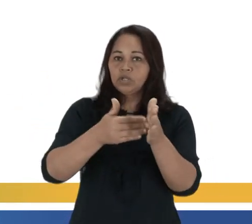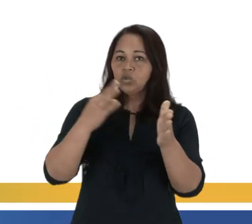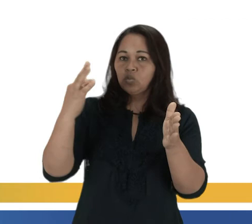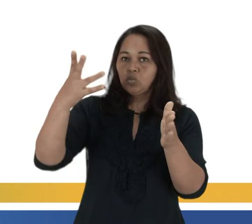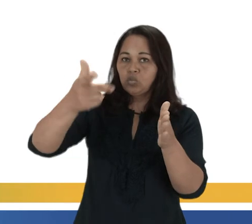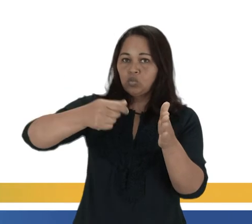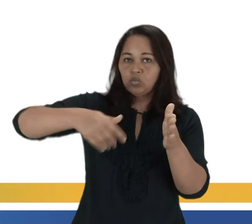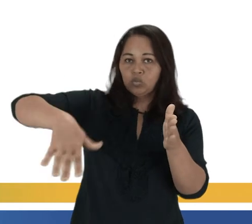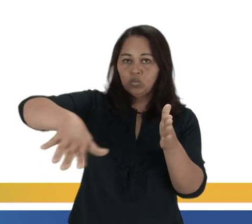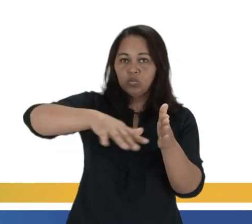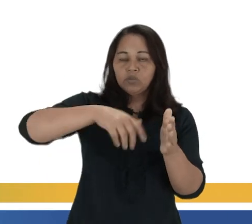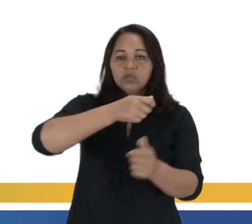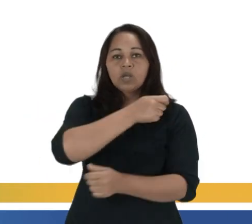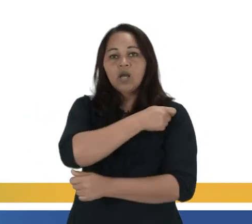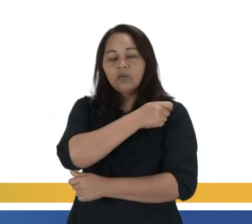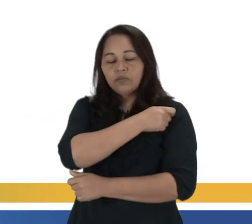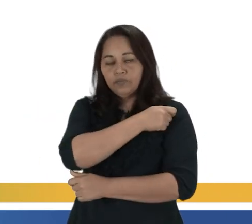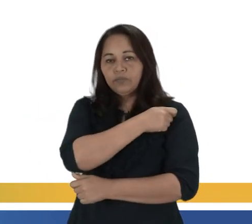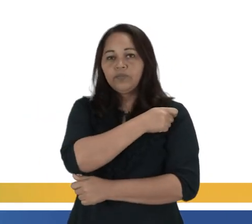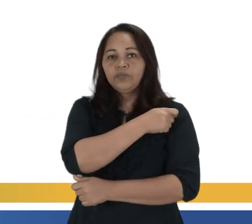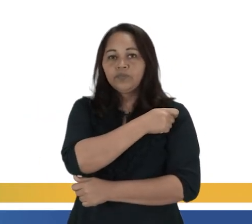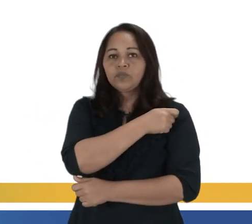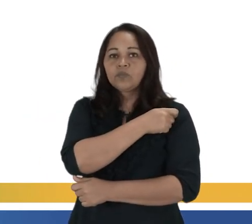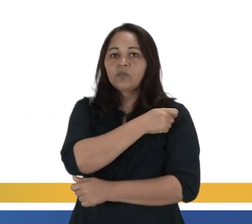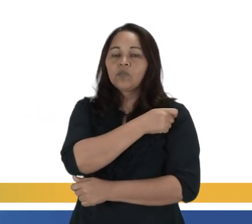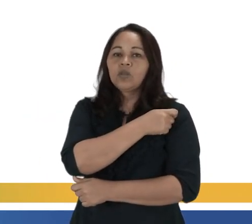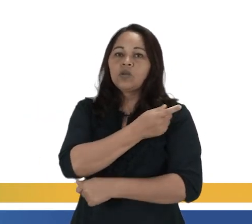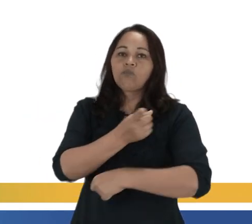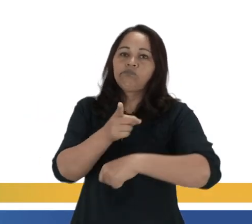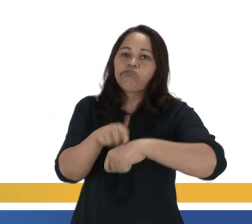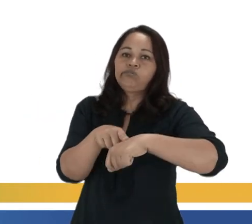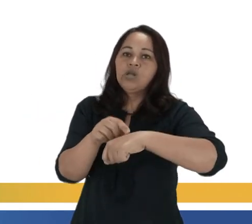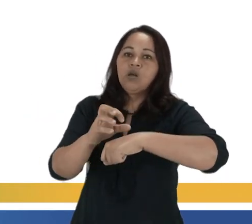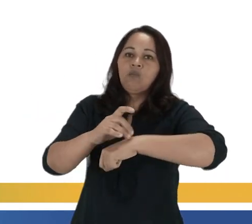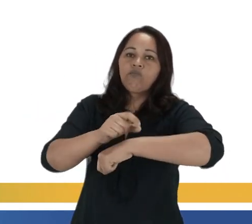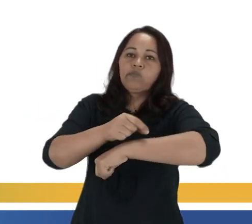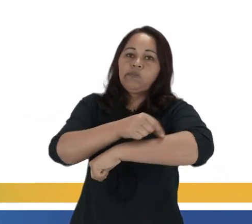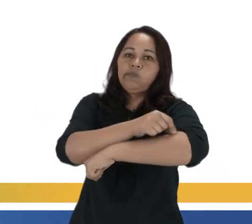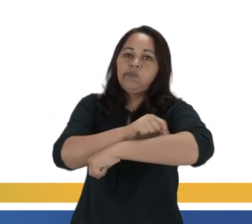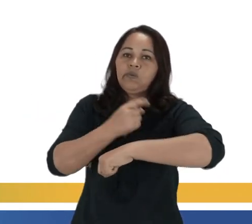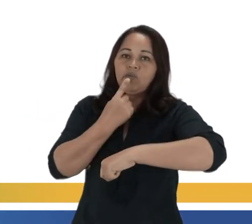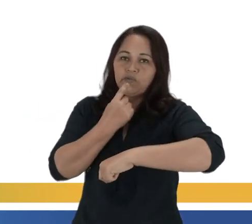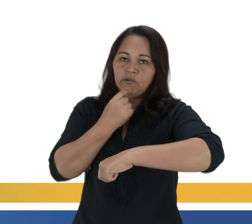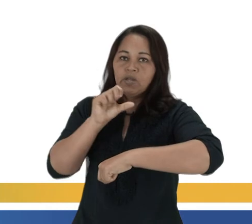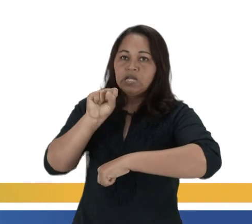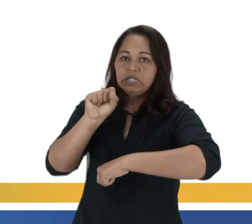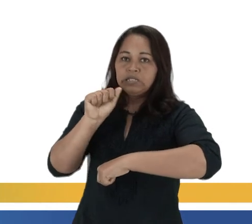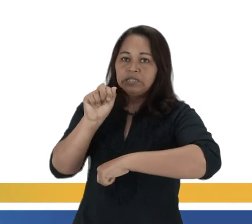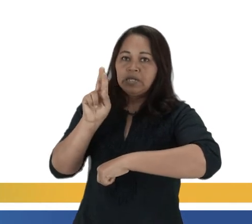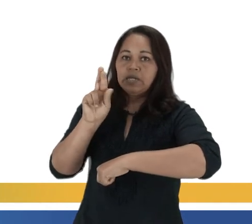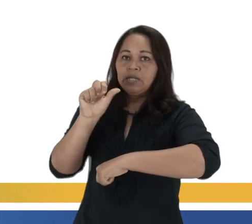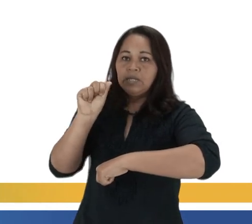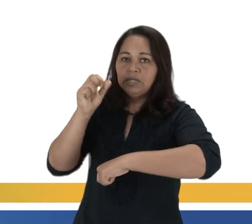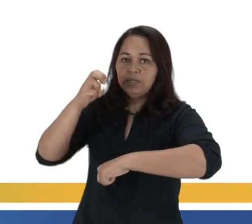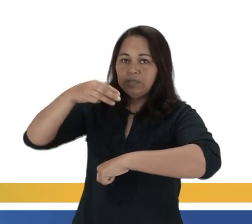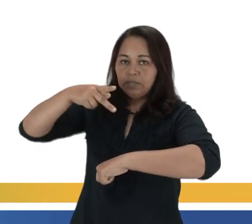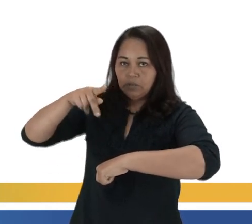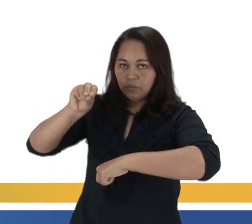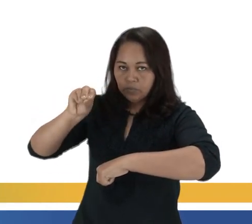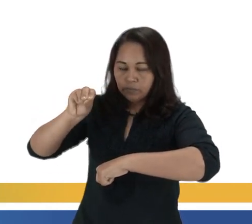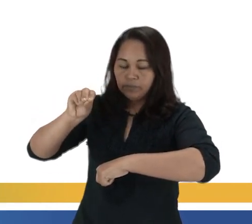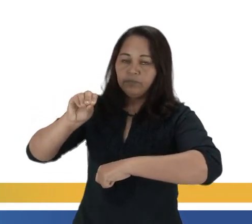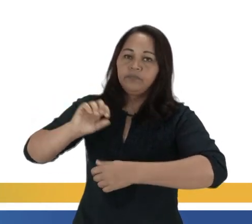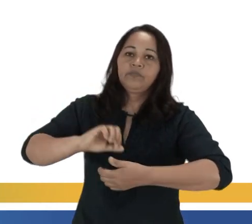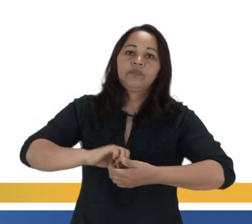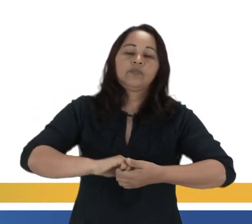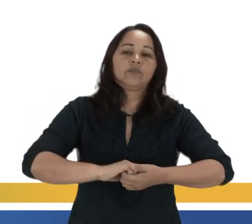os alunos, ou seja, os 512 alunos da escola, tá bom? Aqui, para encontrar o tempo,